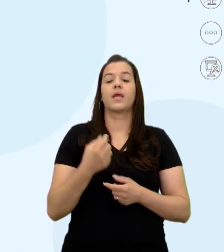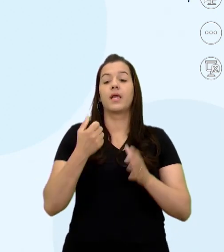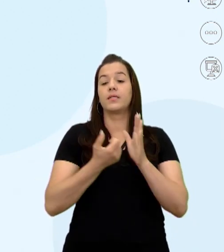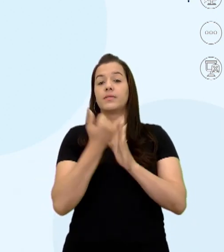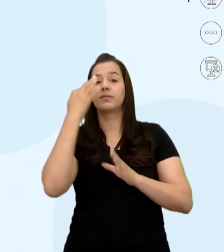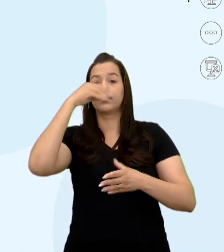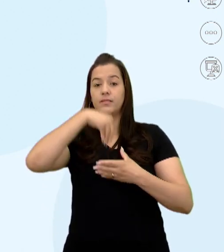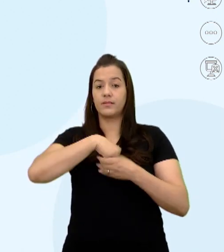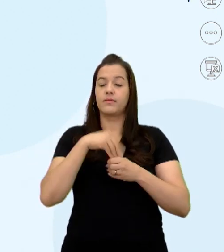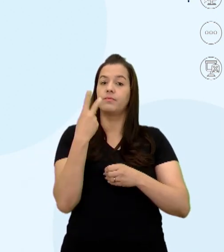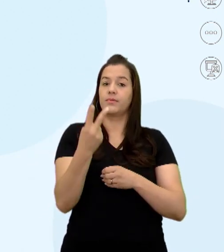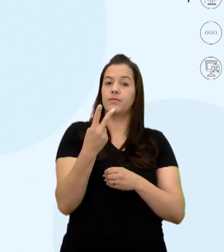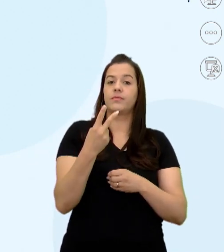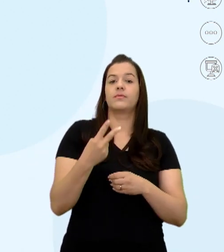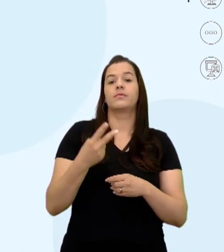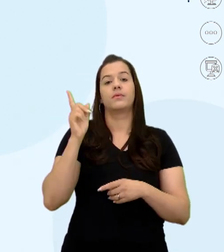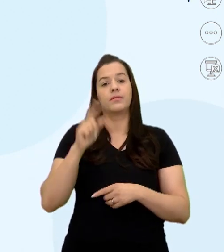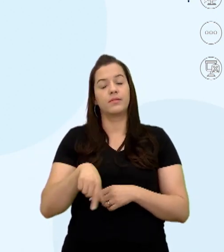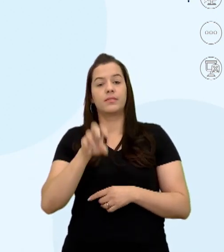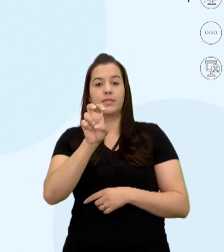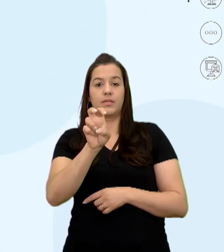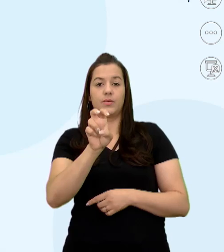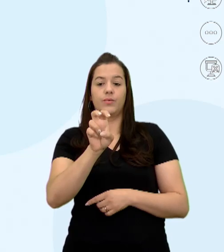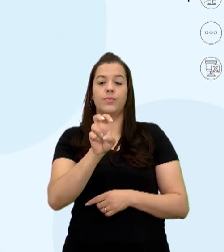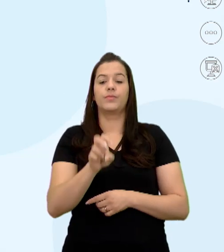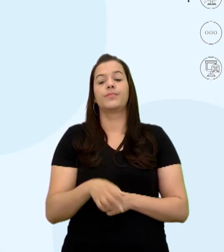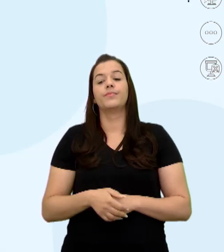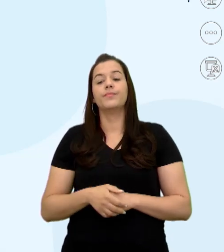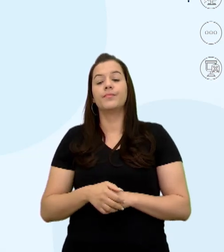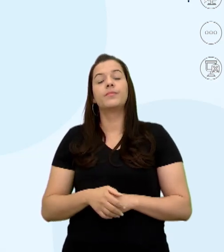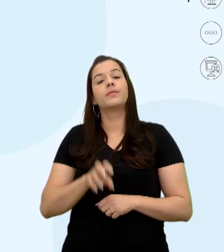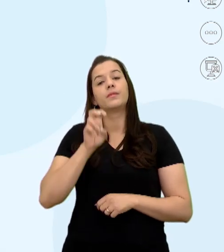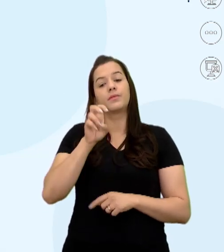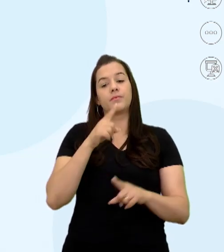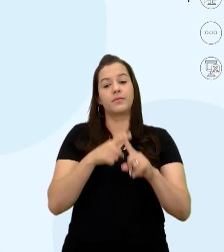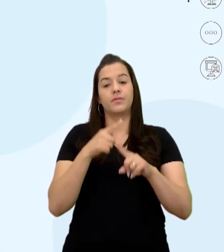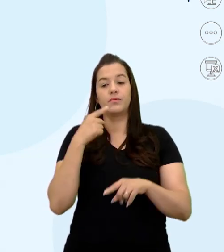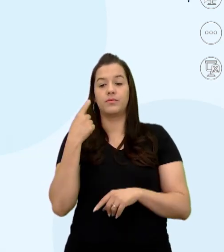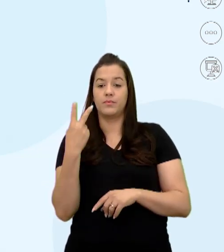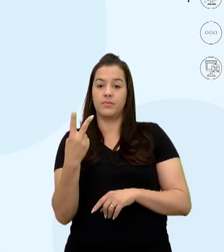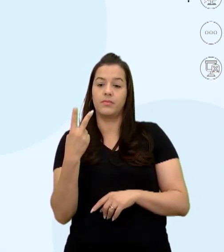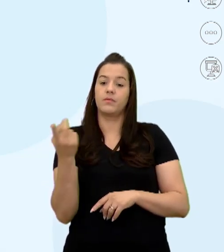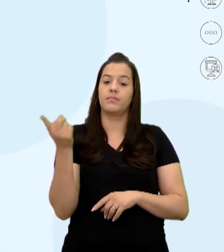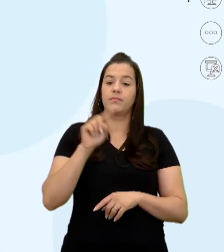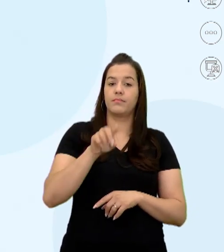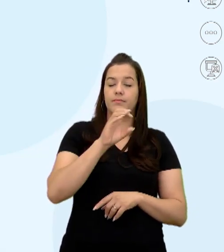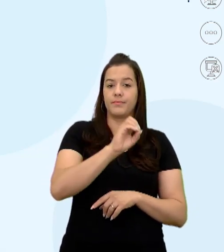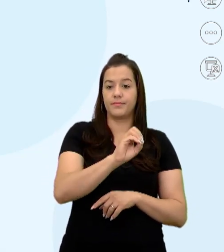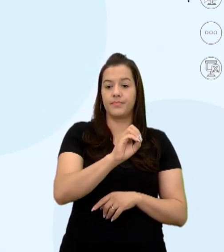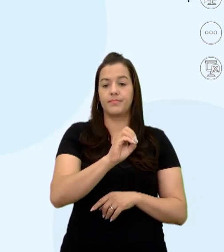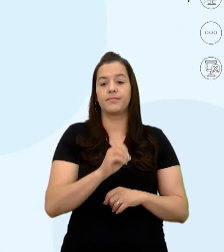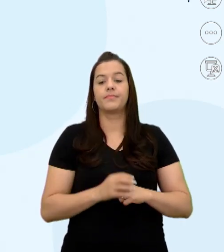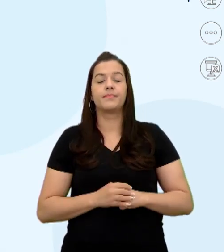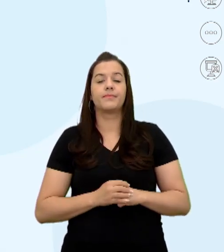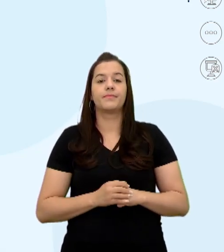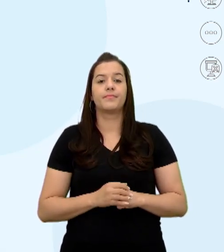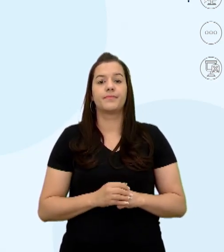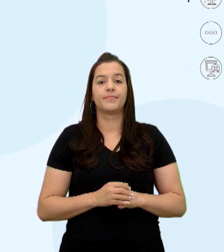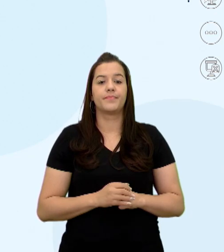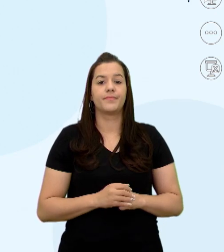quantas vezes o 2 cabe no 10? 5 vezes. 5 vezes 2 dá 10, para 10, bola,